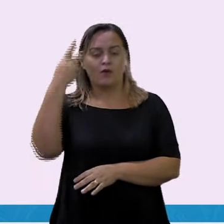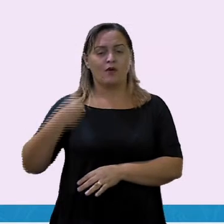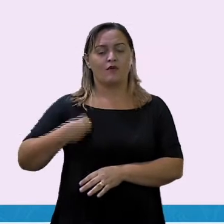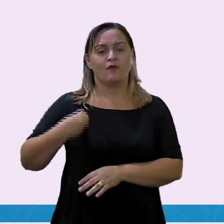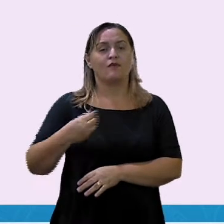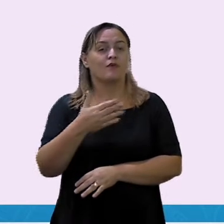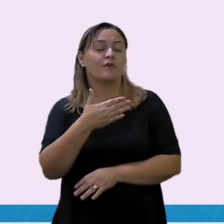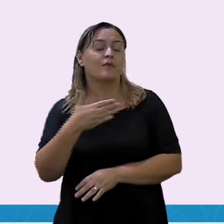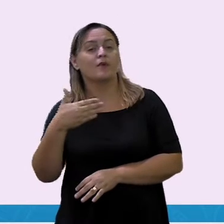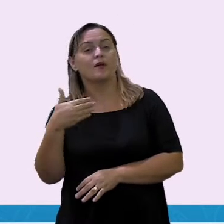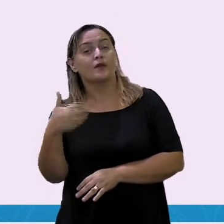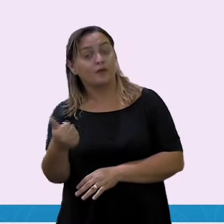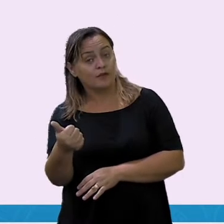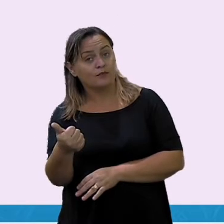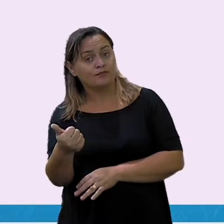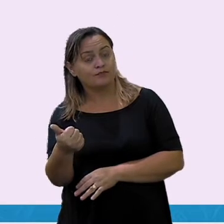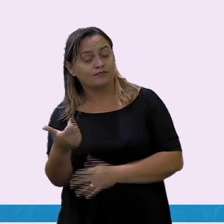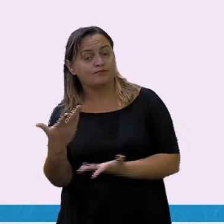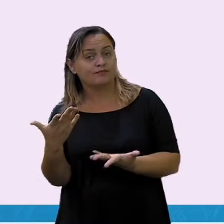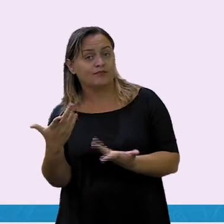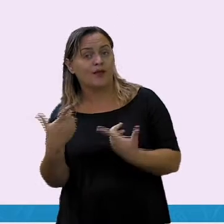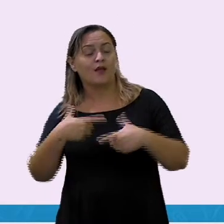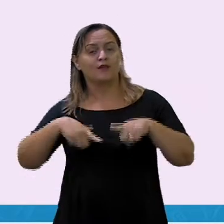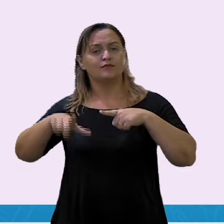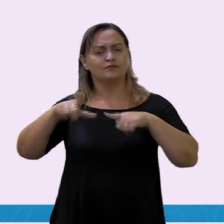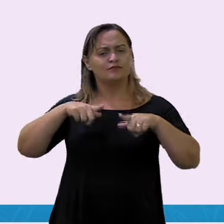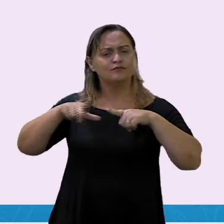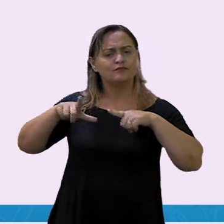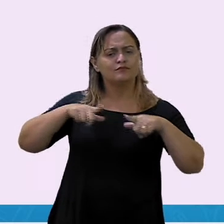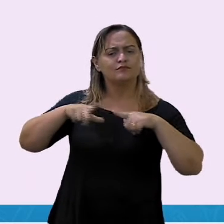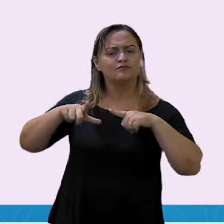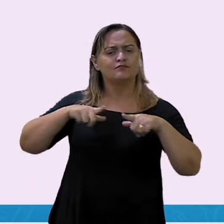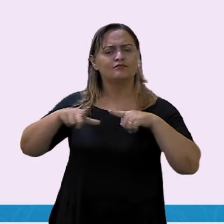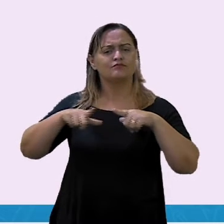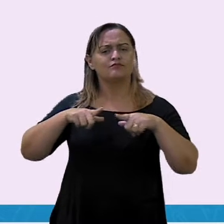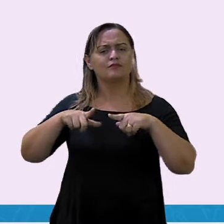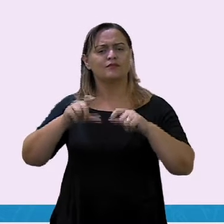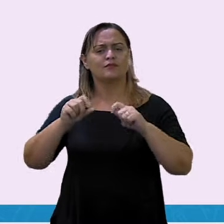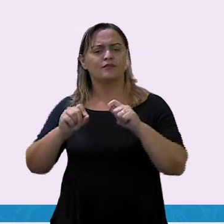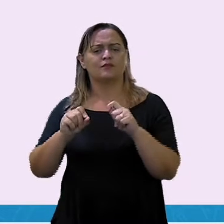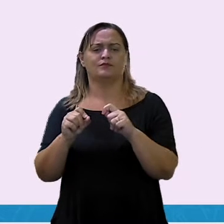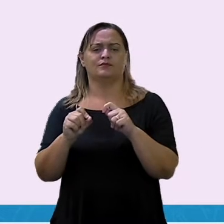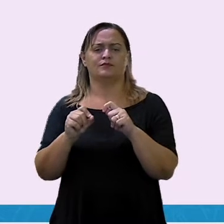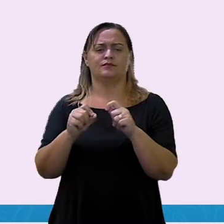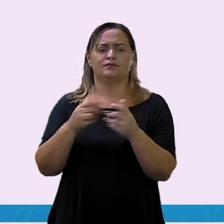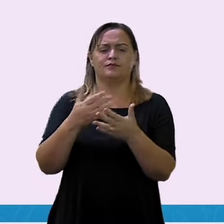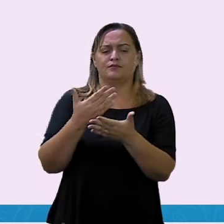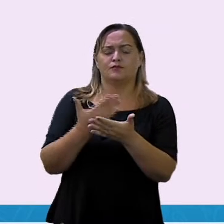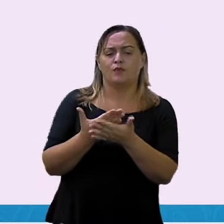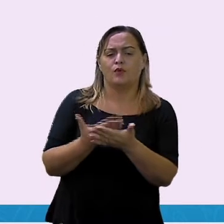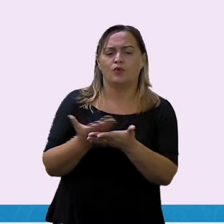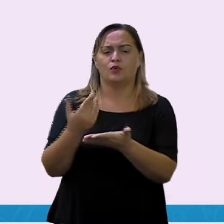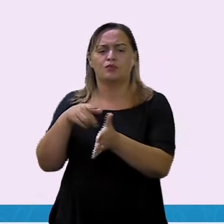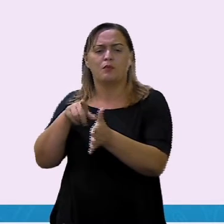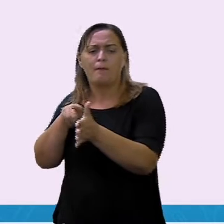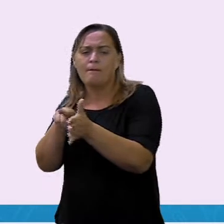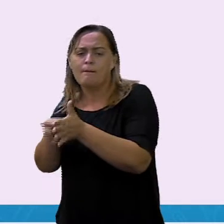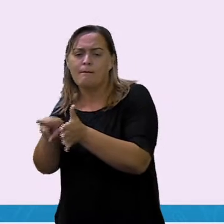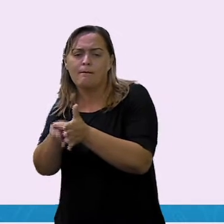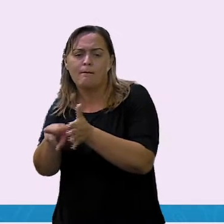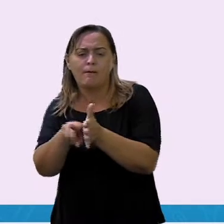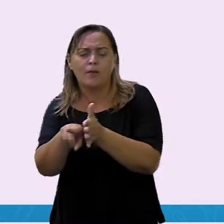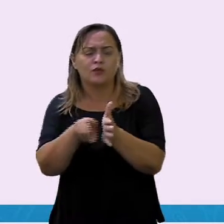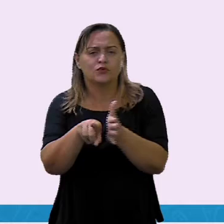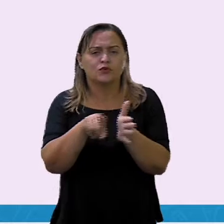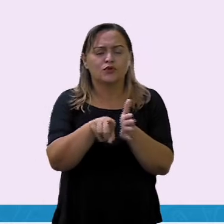e a atividade relacionadas com estudo, regulação, controle e planejamento